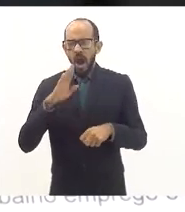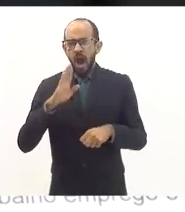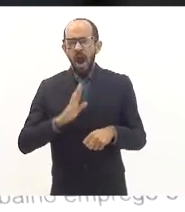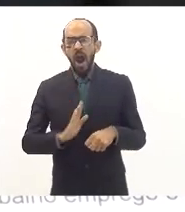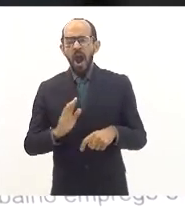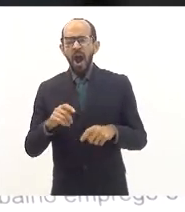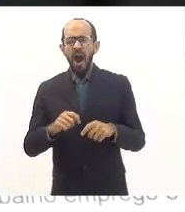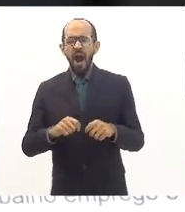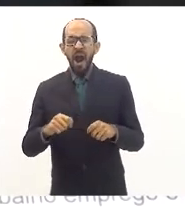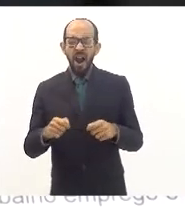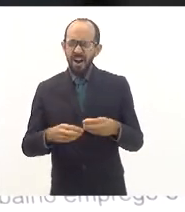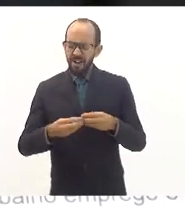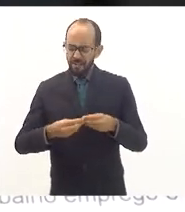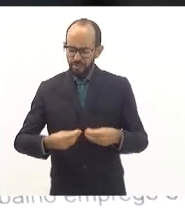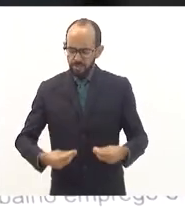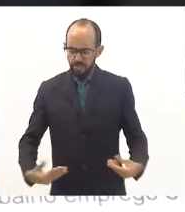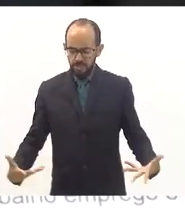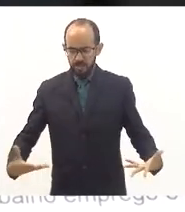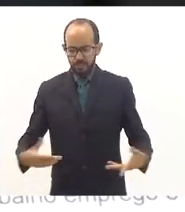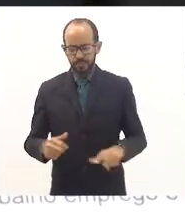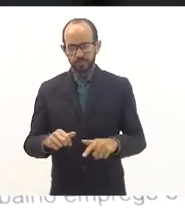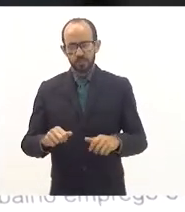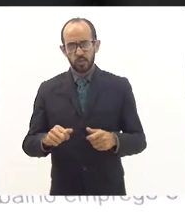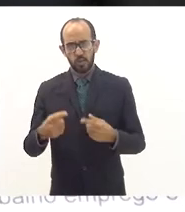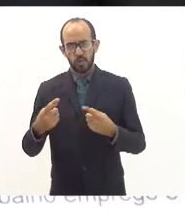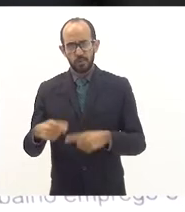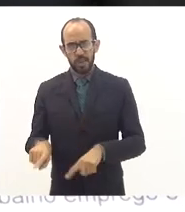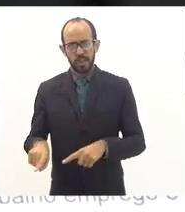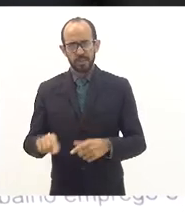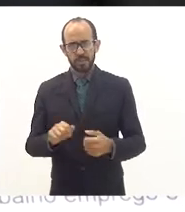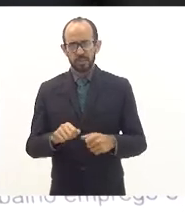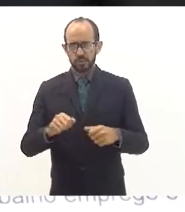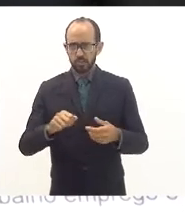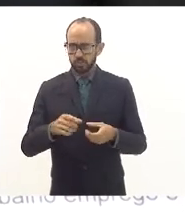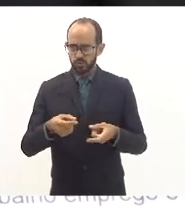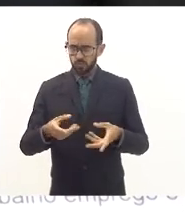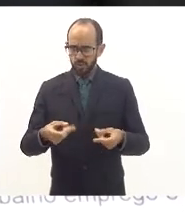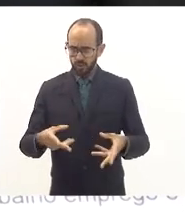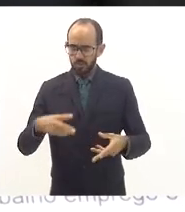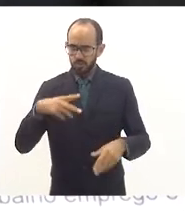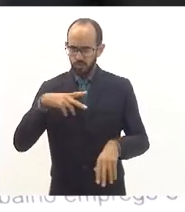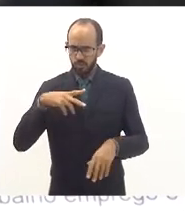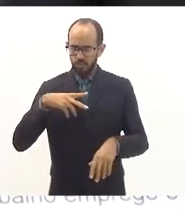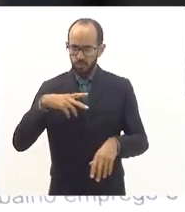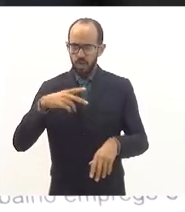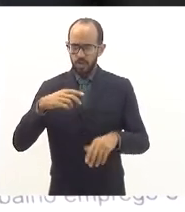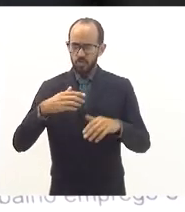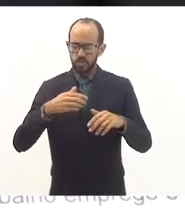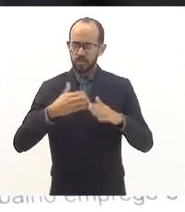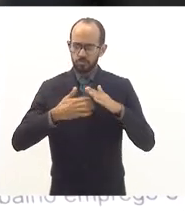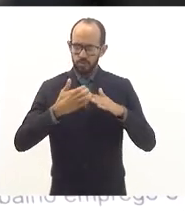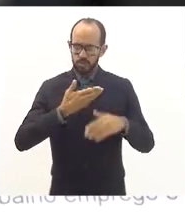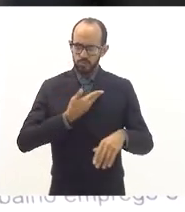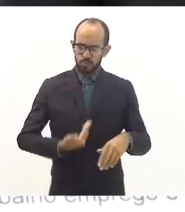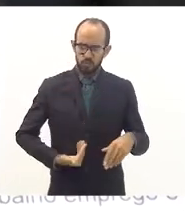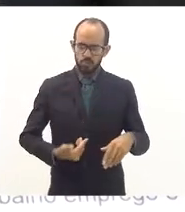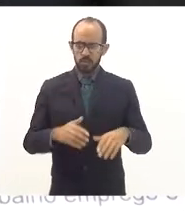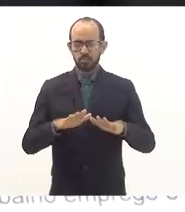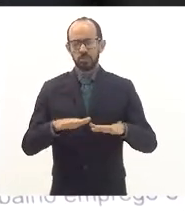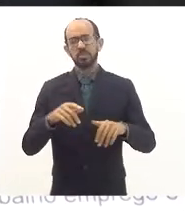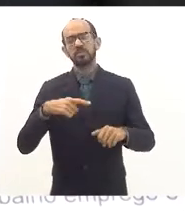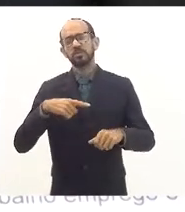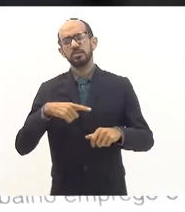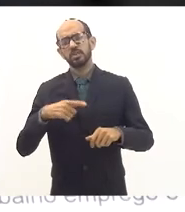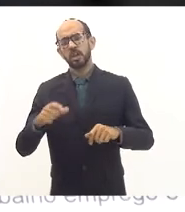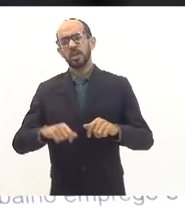sendo desnacionalizada, com ameaças de privatizações, ao legado não só do Brizola, mas ao legado do